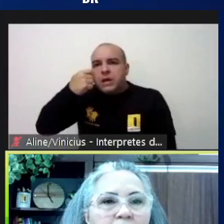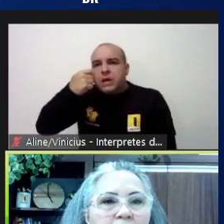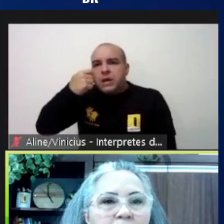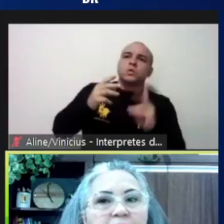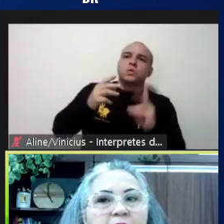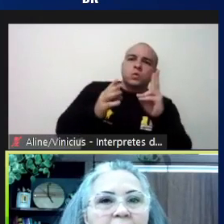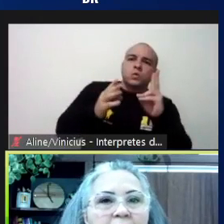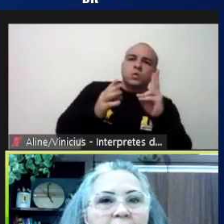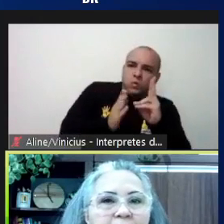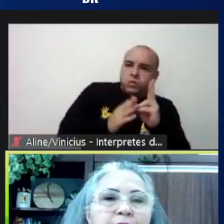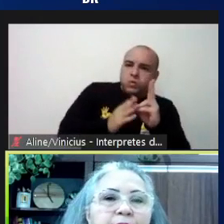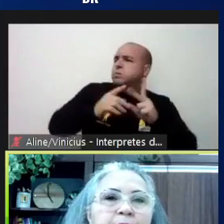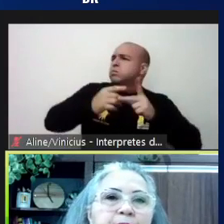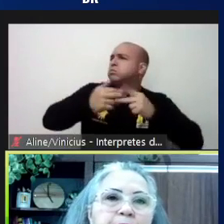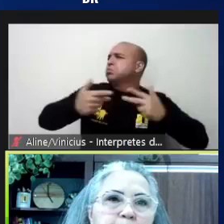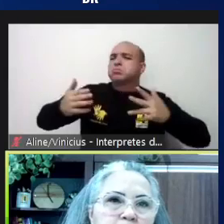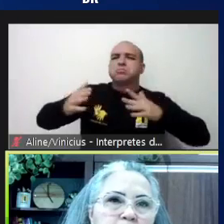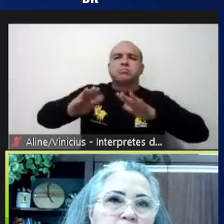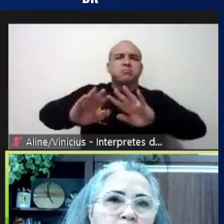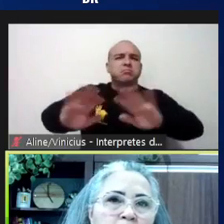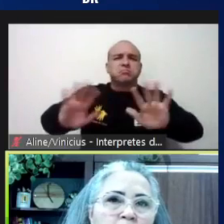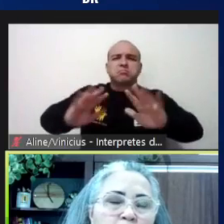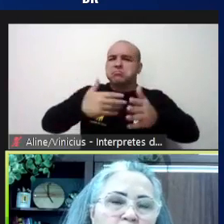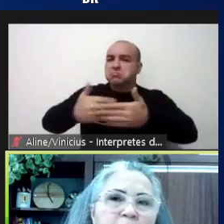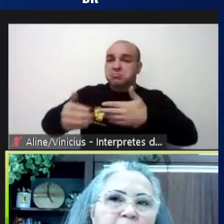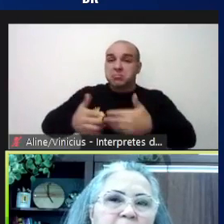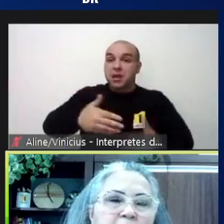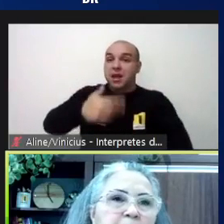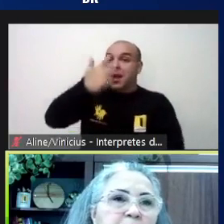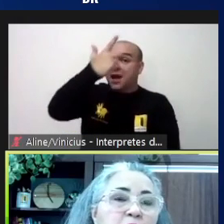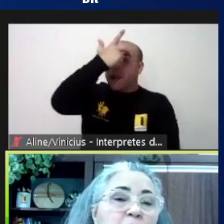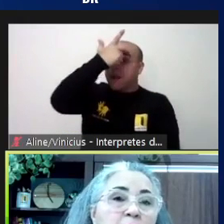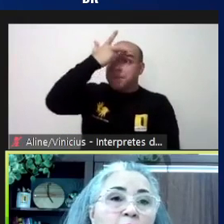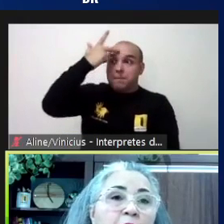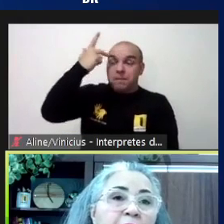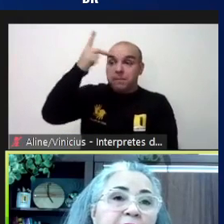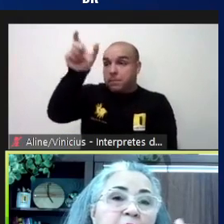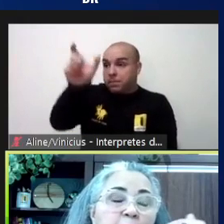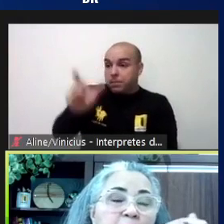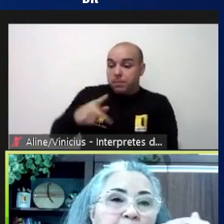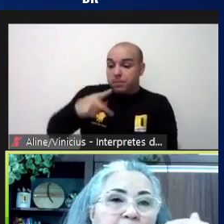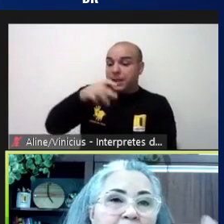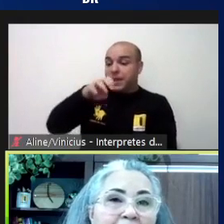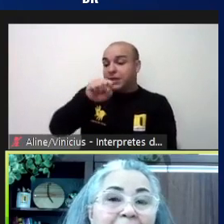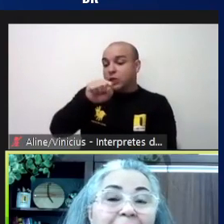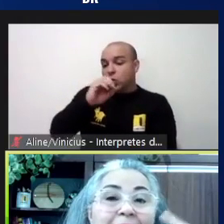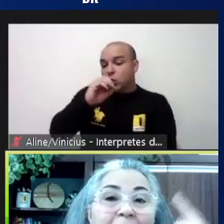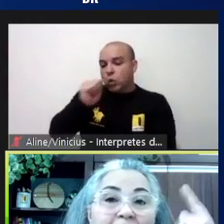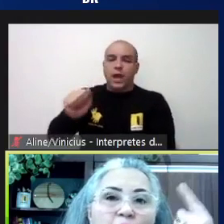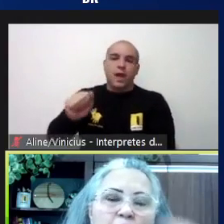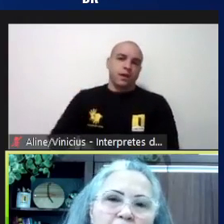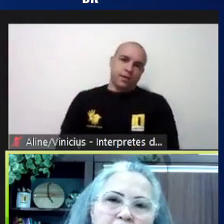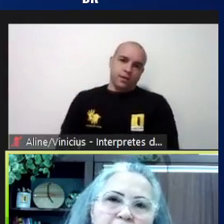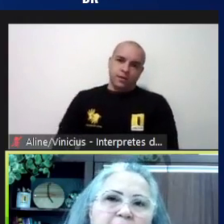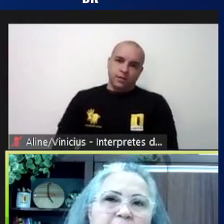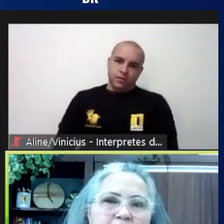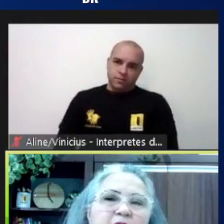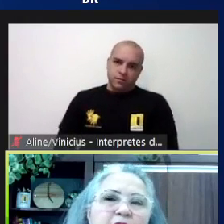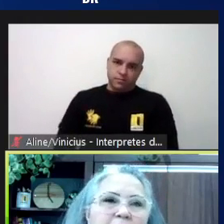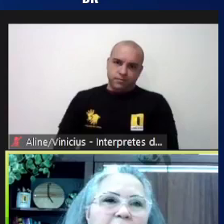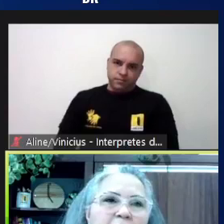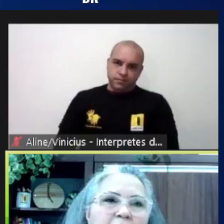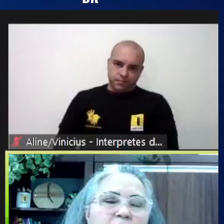traz esse viés no foco centrado na pessoa, oferecendo possibilidades de descobertas de